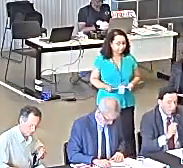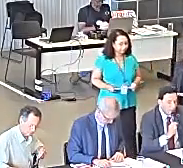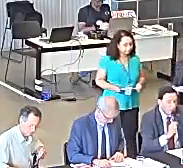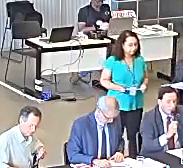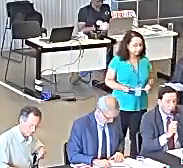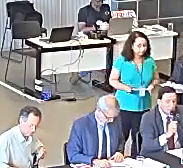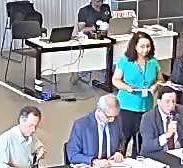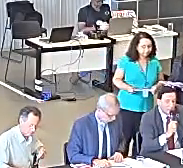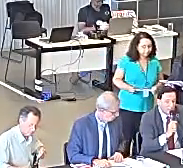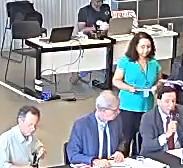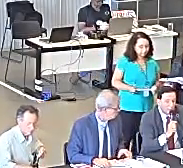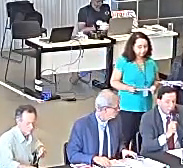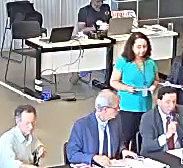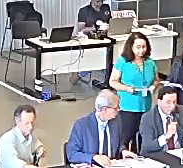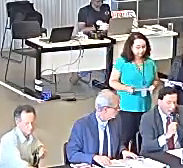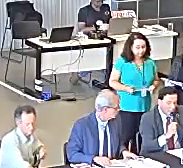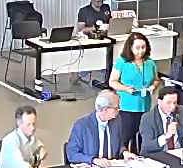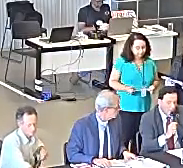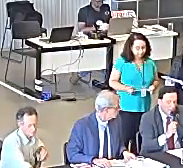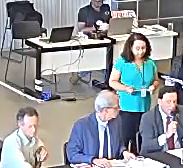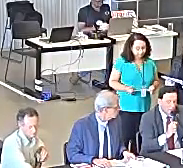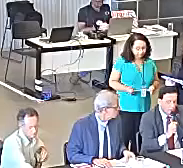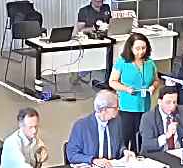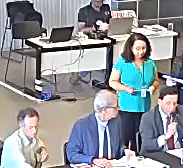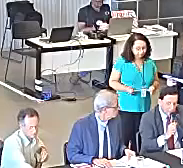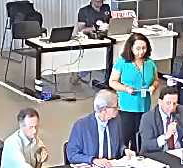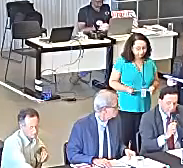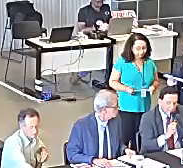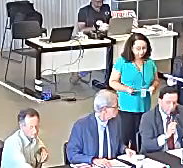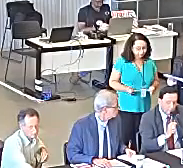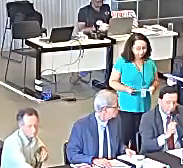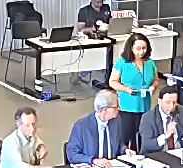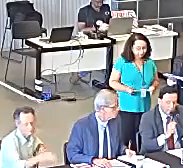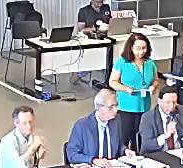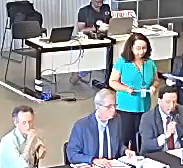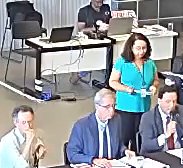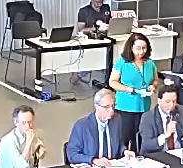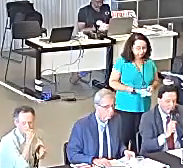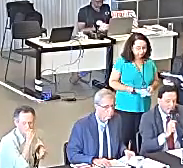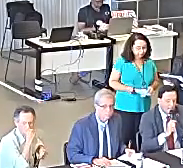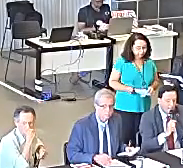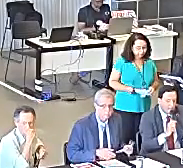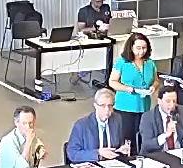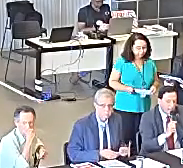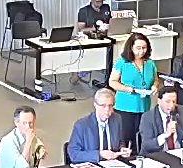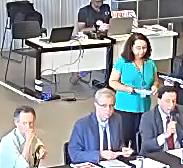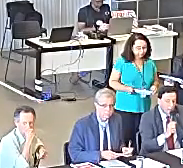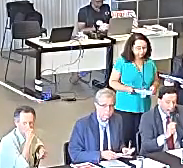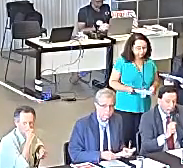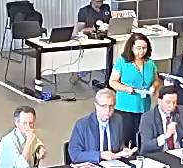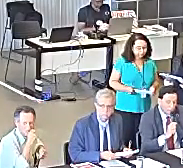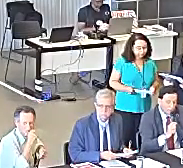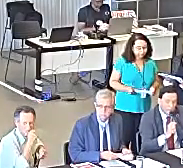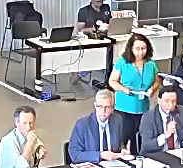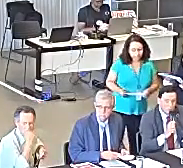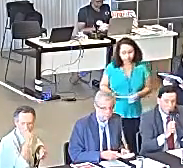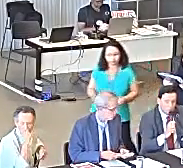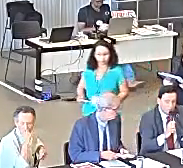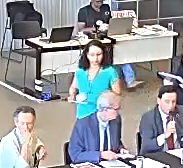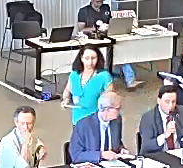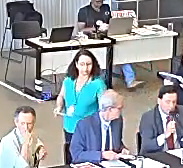presença do vice-presidente vereador Dorival Marcos de Oliveira da cidade de Oliveira que representa eh não Marcos de